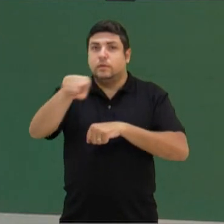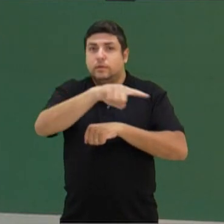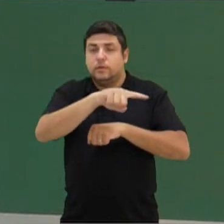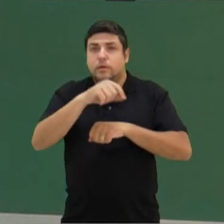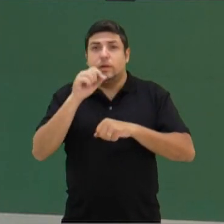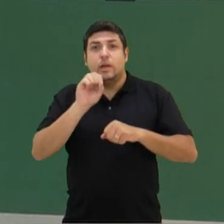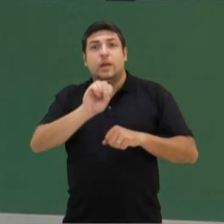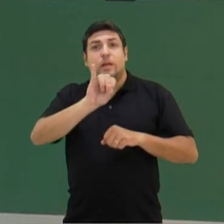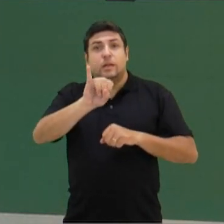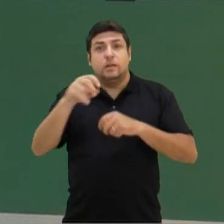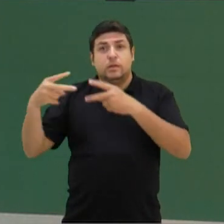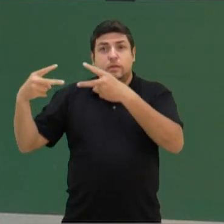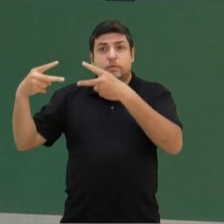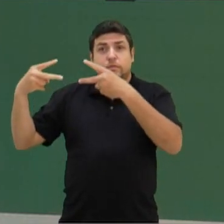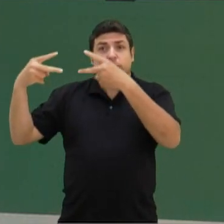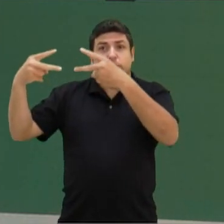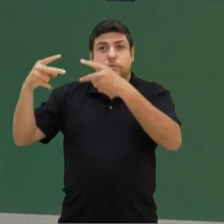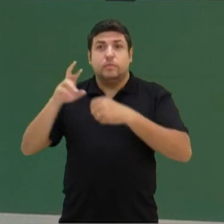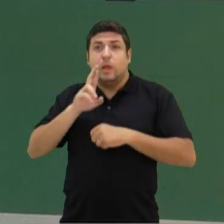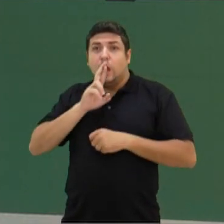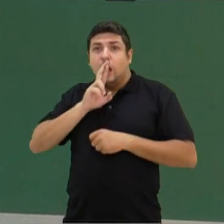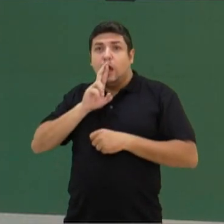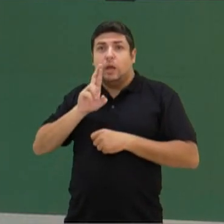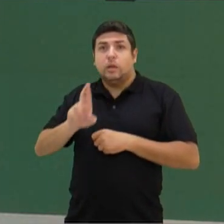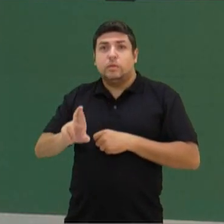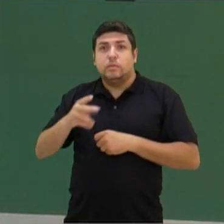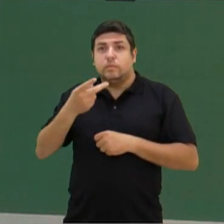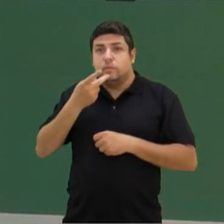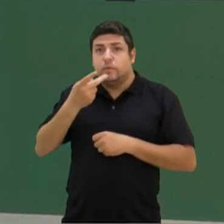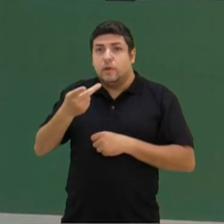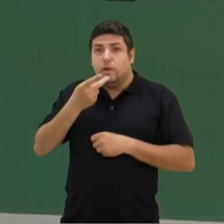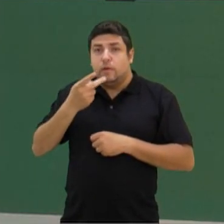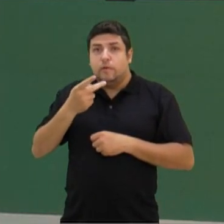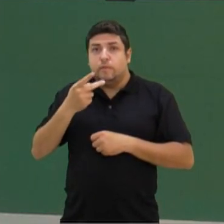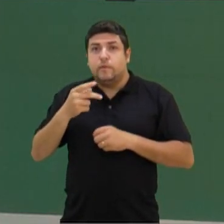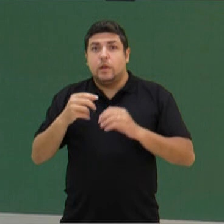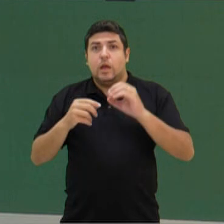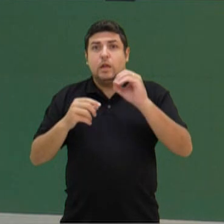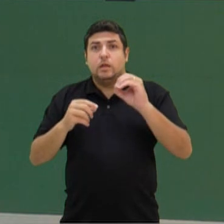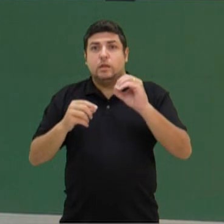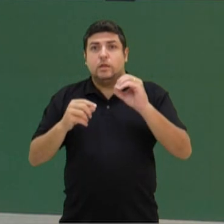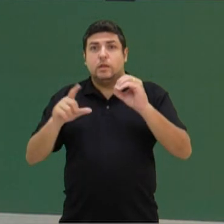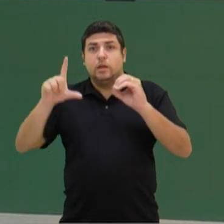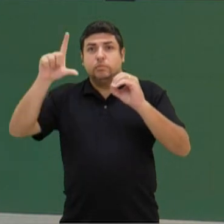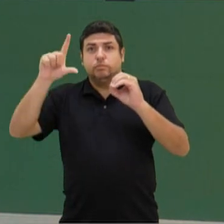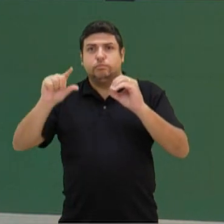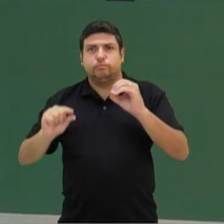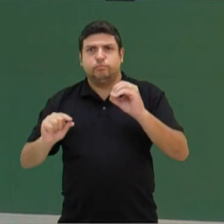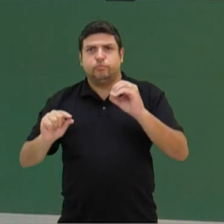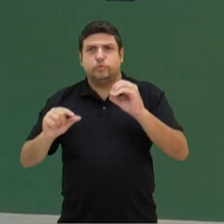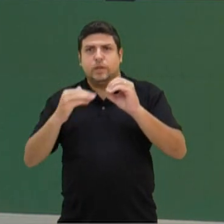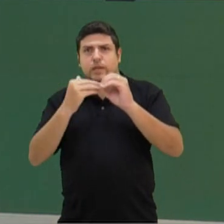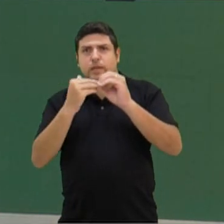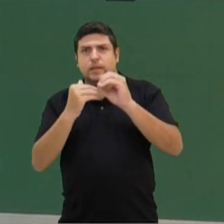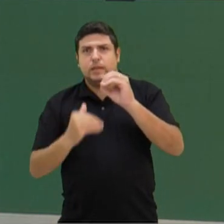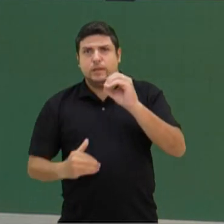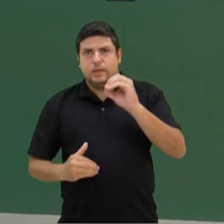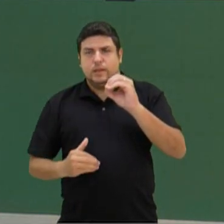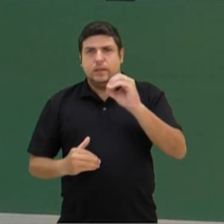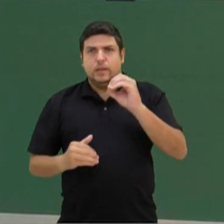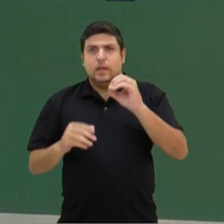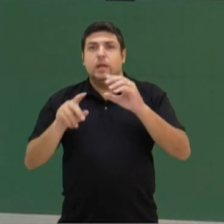inequação como resposta está dizendo que é menor do que zero, ou seja, ela está para dentro